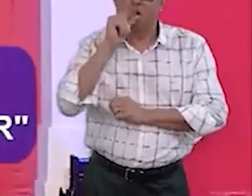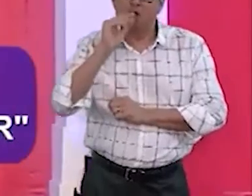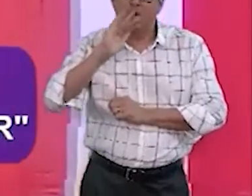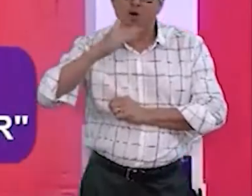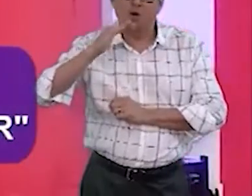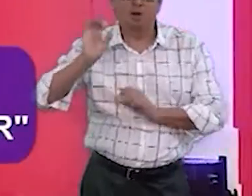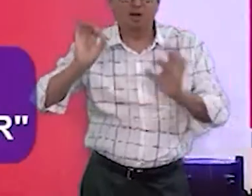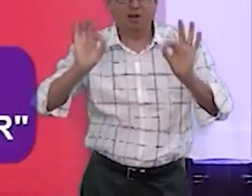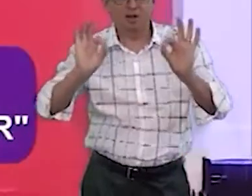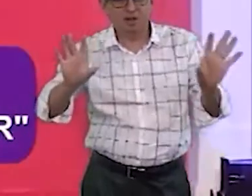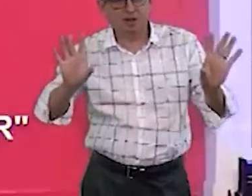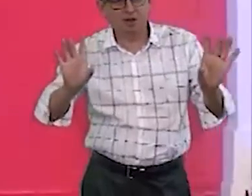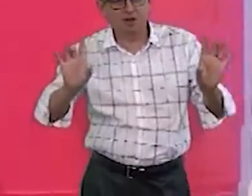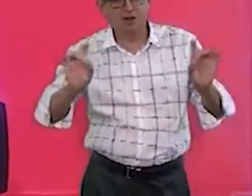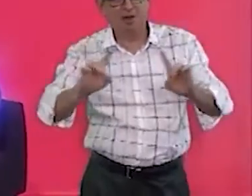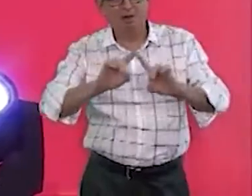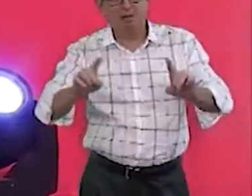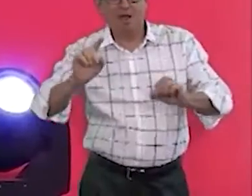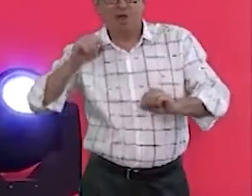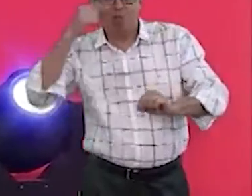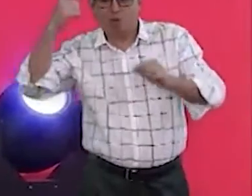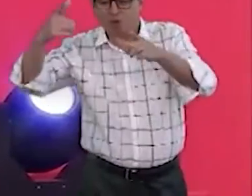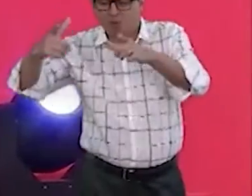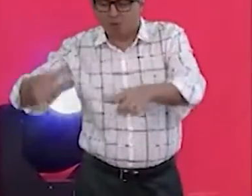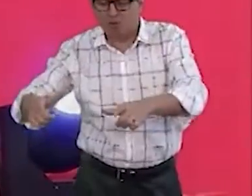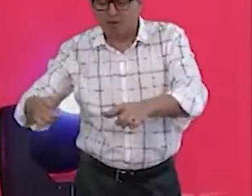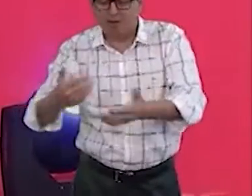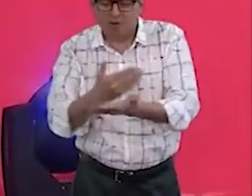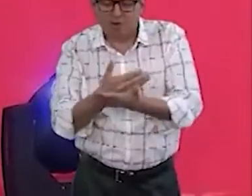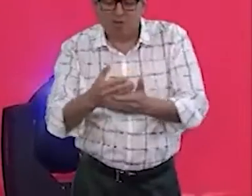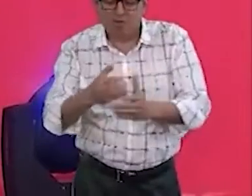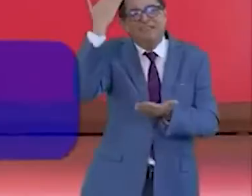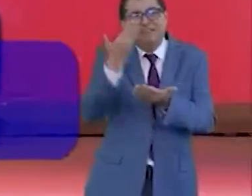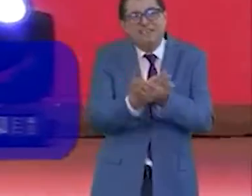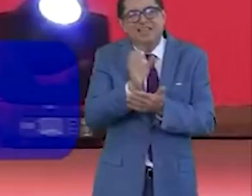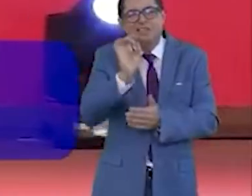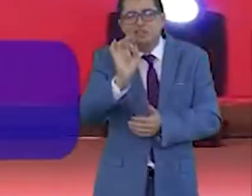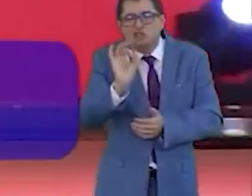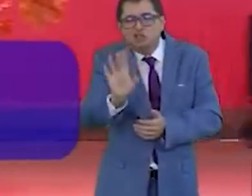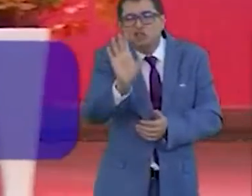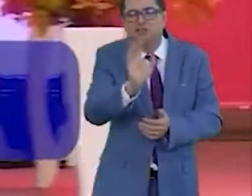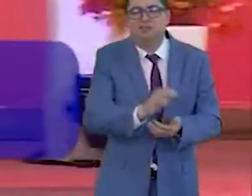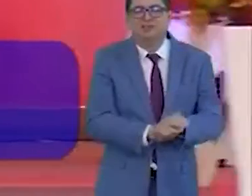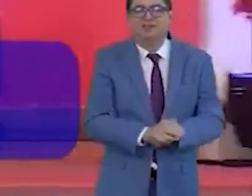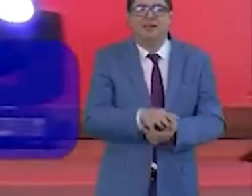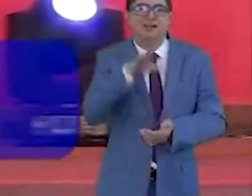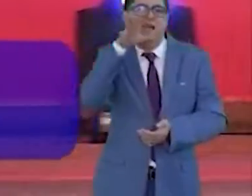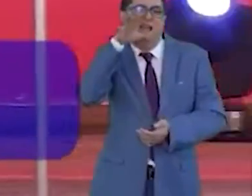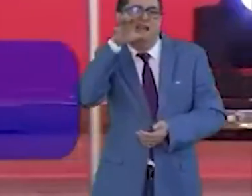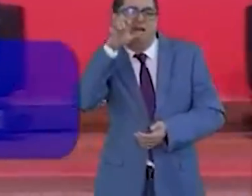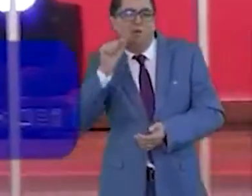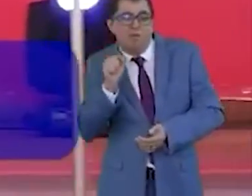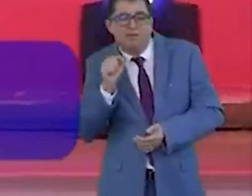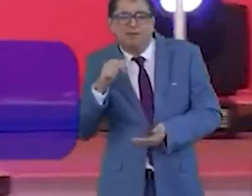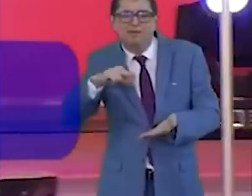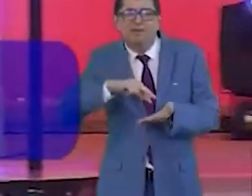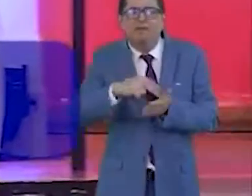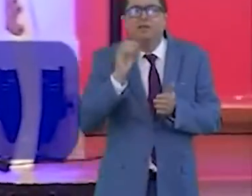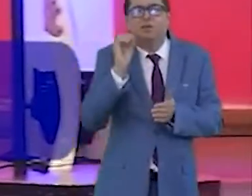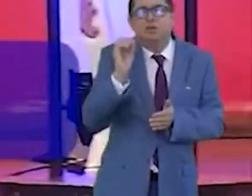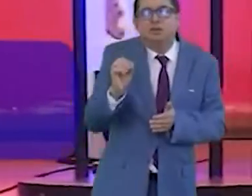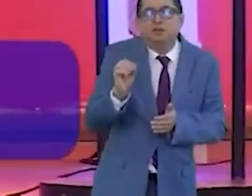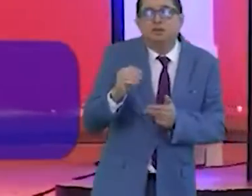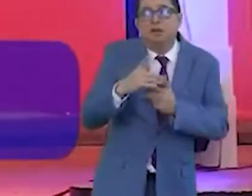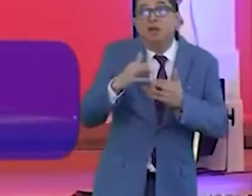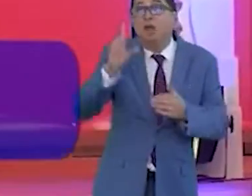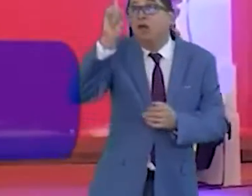de glória, o cântico de vitória, o cântico de bênção. Maná significa que isso? Coisas que